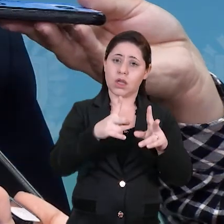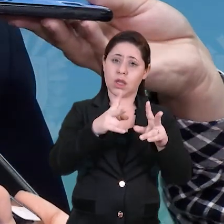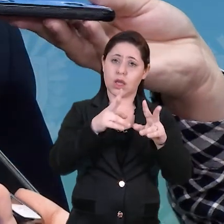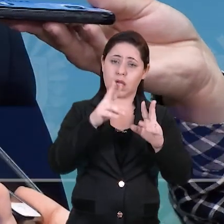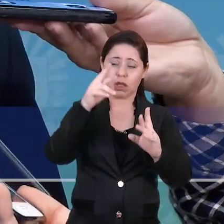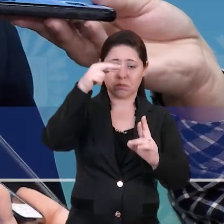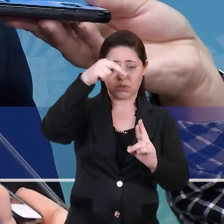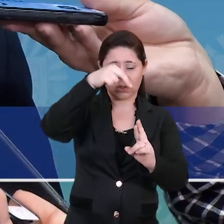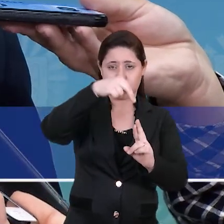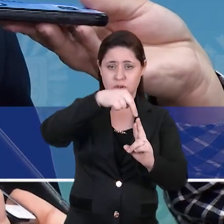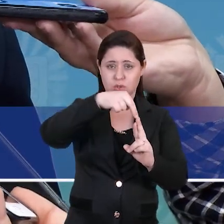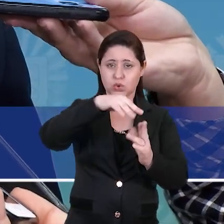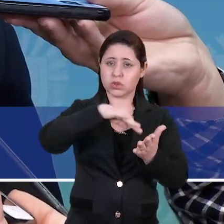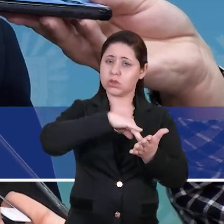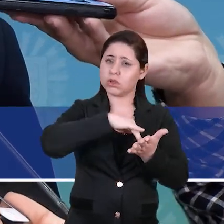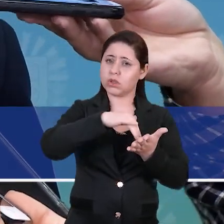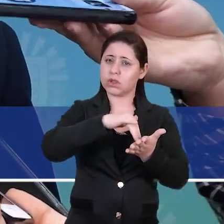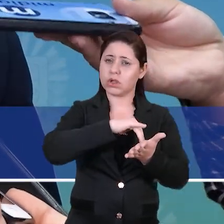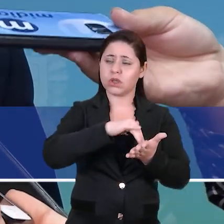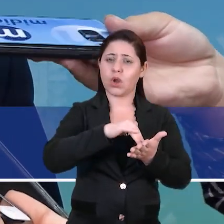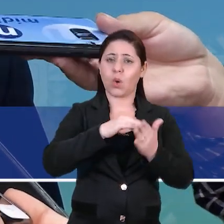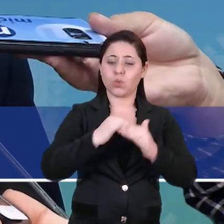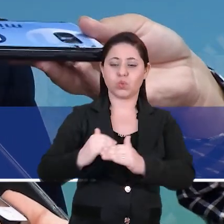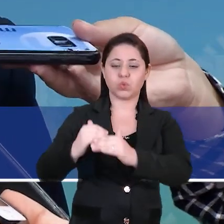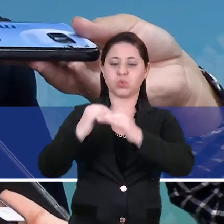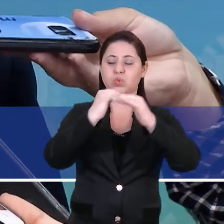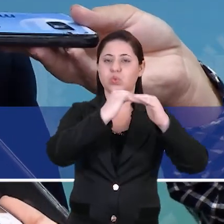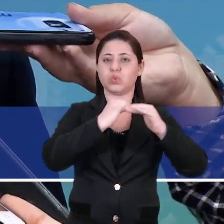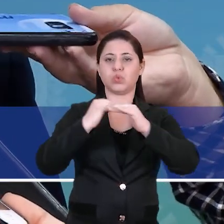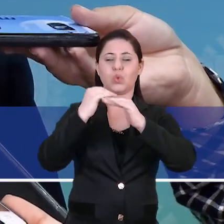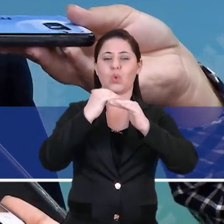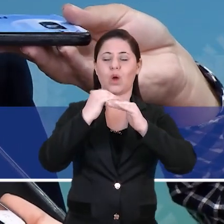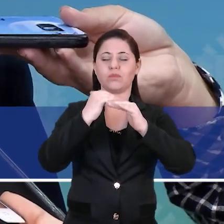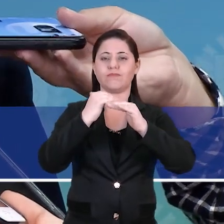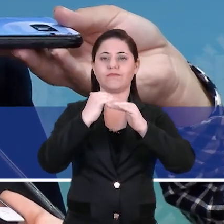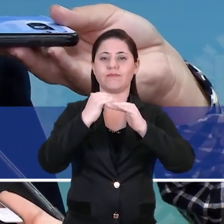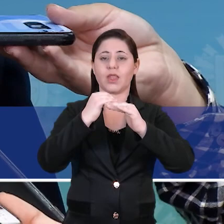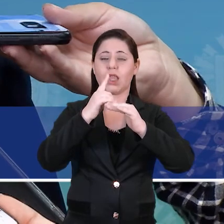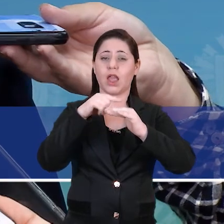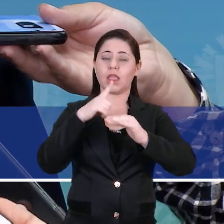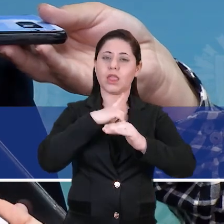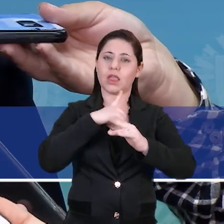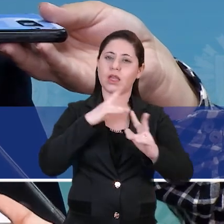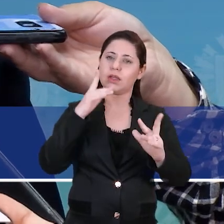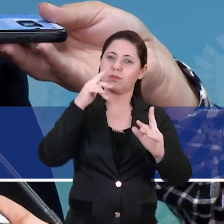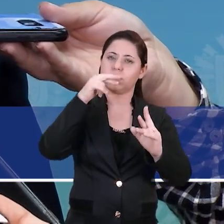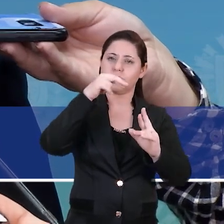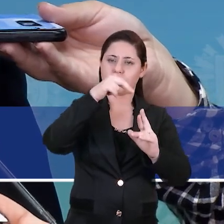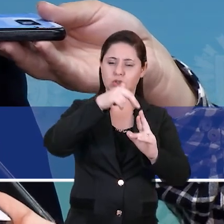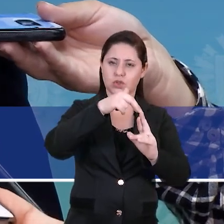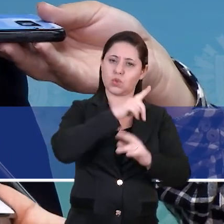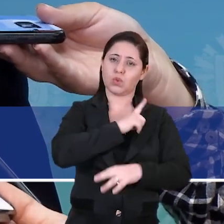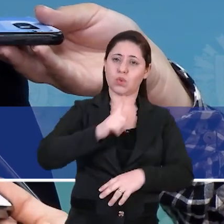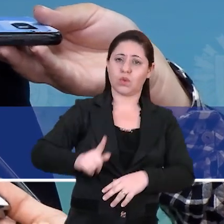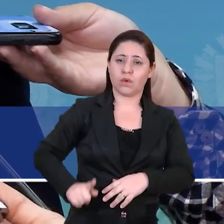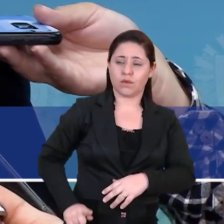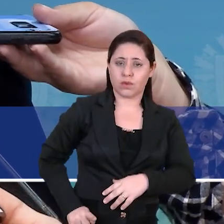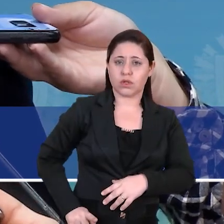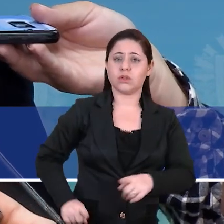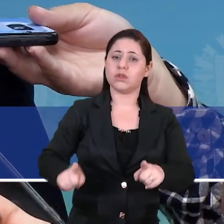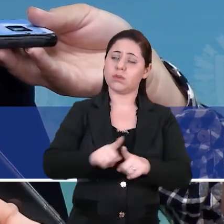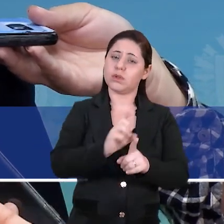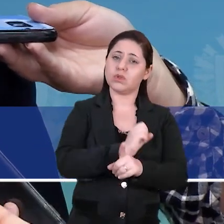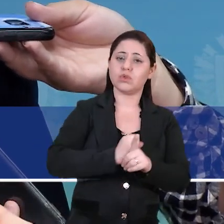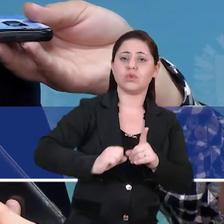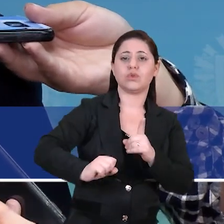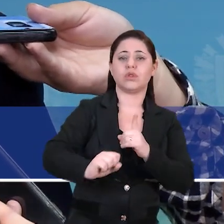também com representantes da Subsecretaria pela Igualdade Racial. Então, tem representantes do